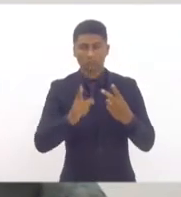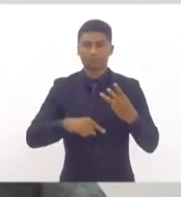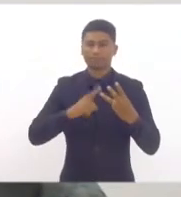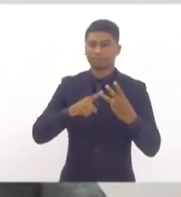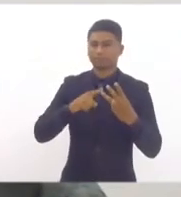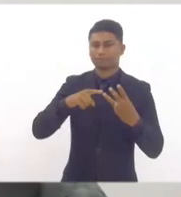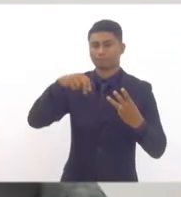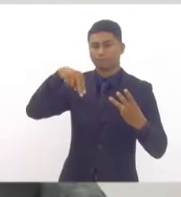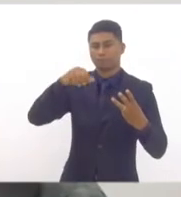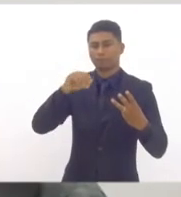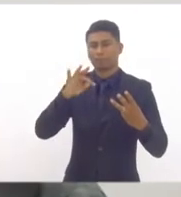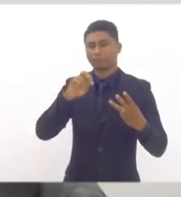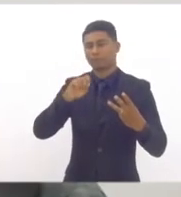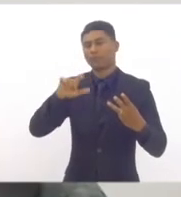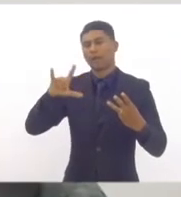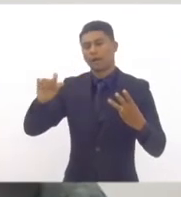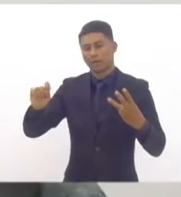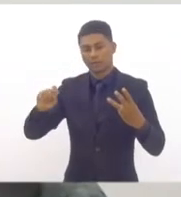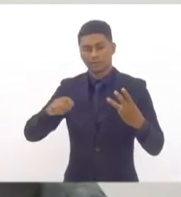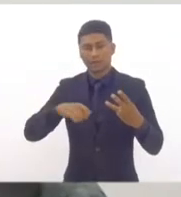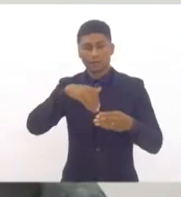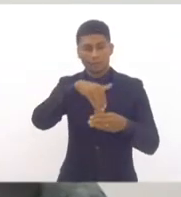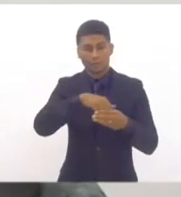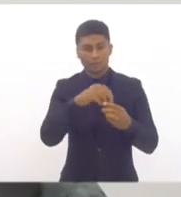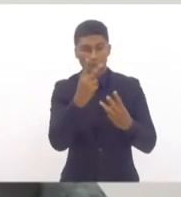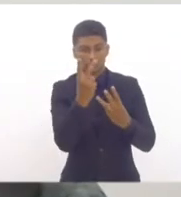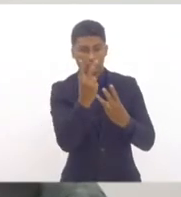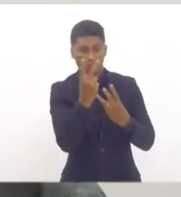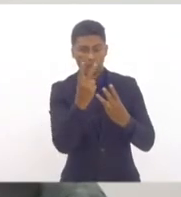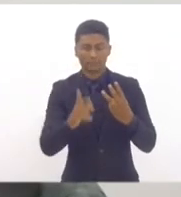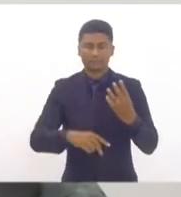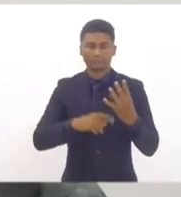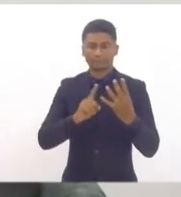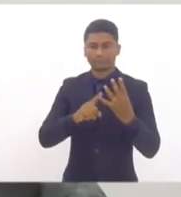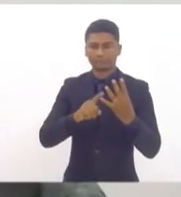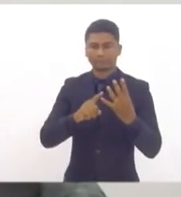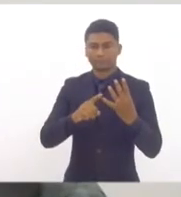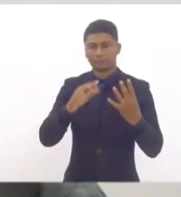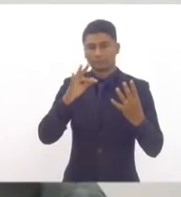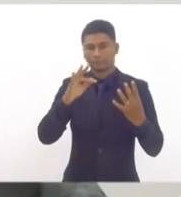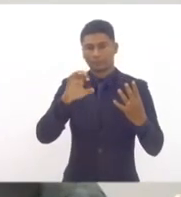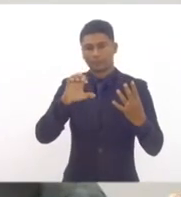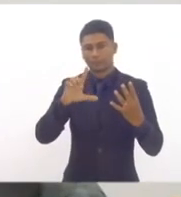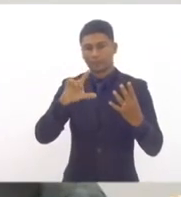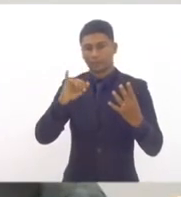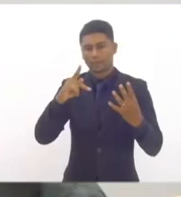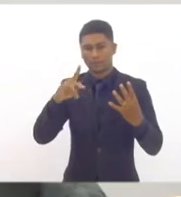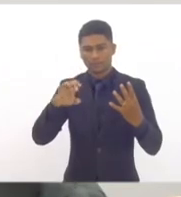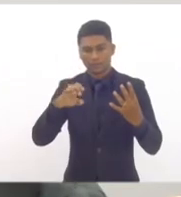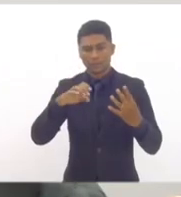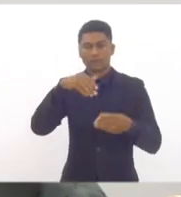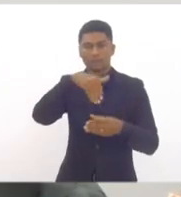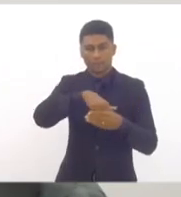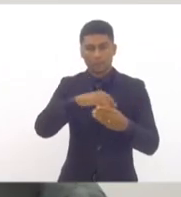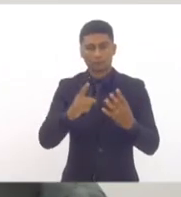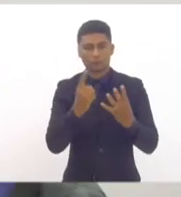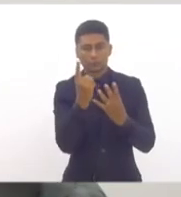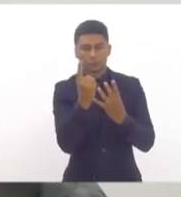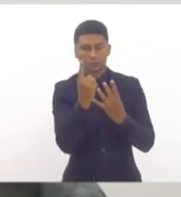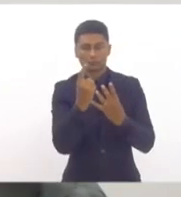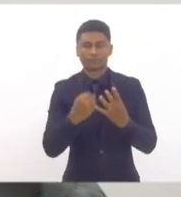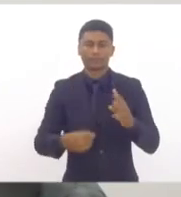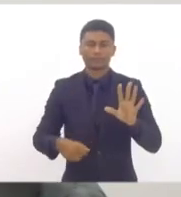candidata Natália Damasio Pinto Ferreira, com dois votos, o candidato Felipe de Conte Aste, com um voto, a